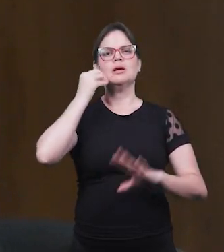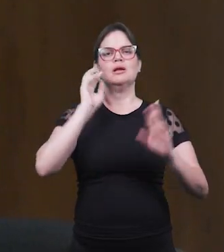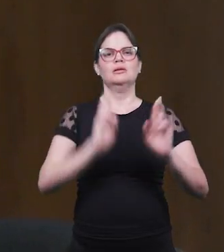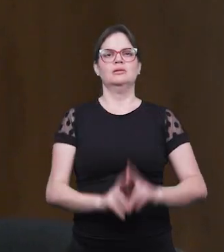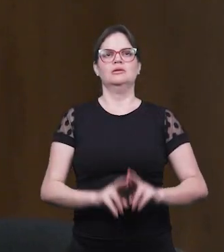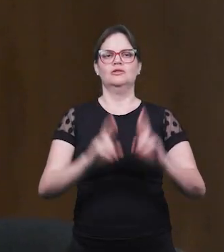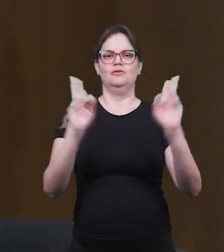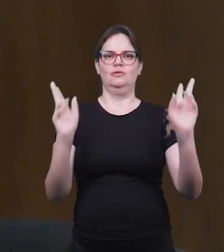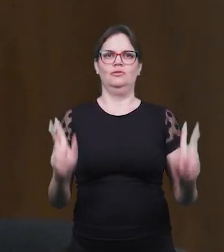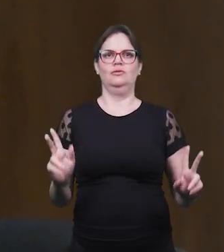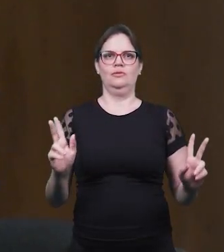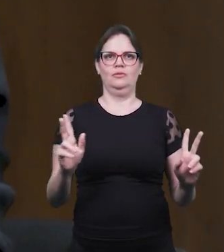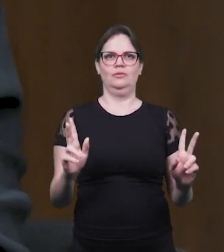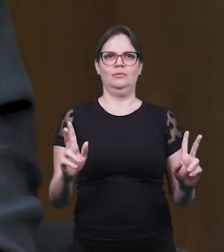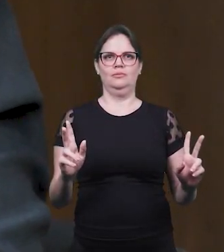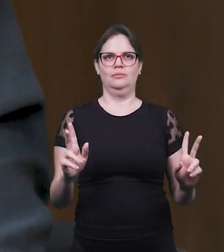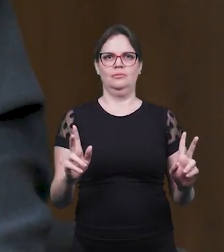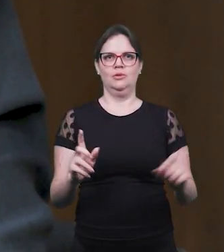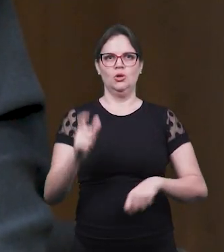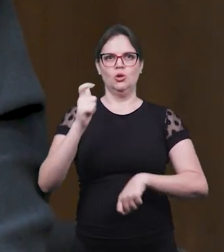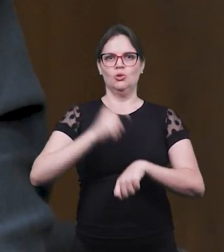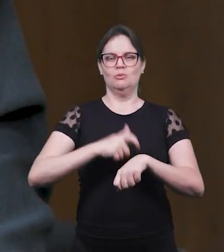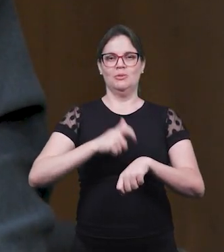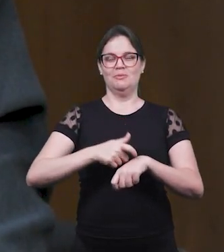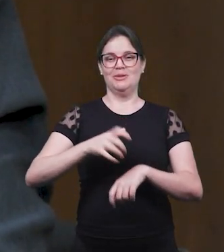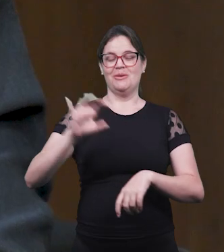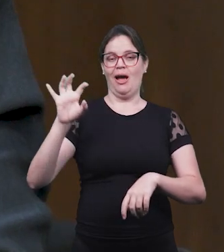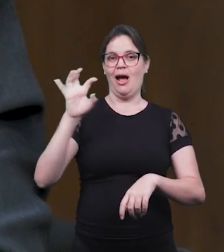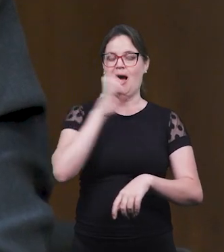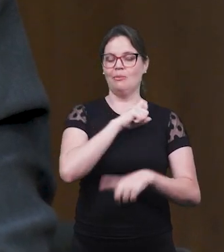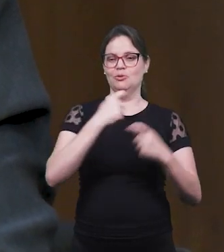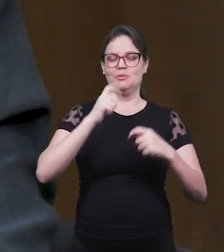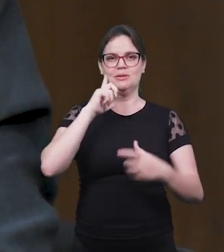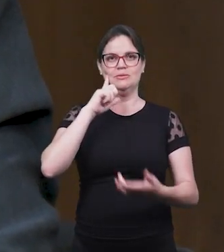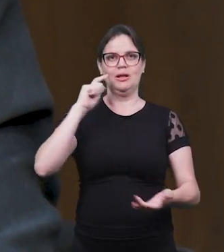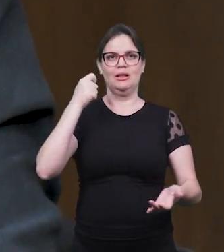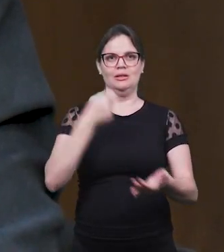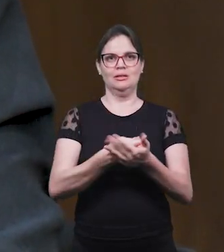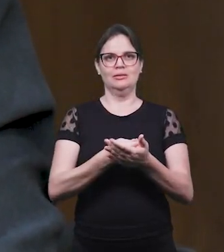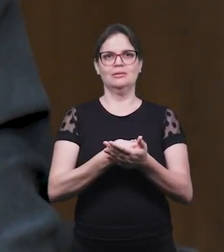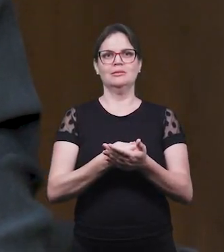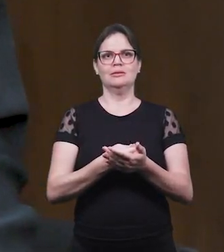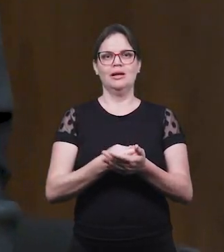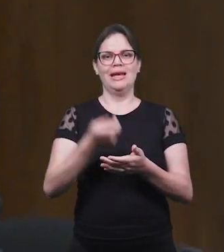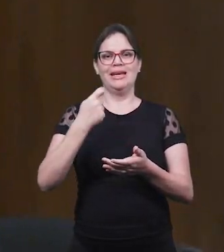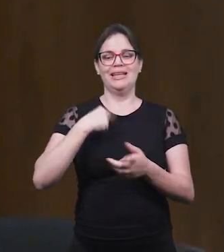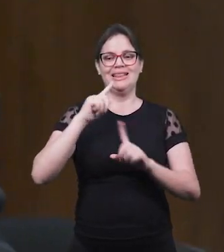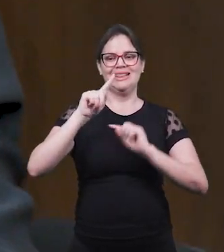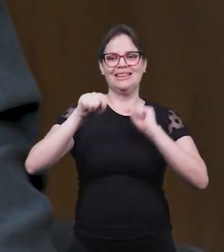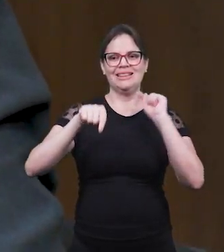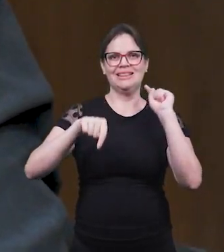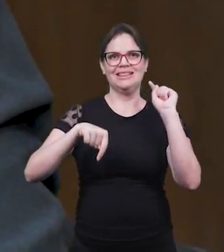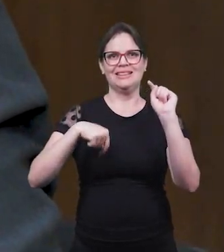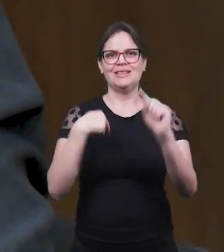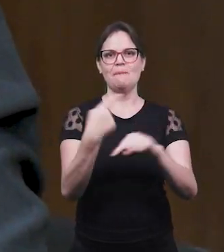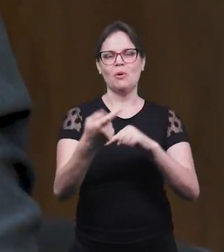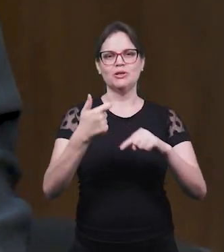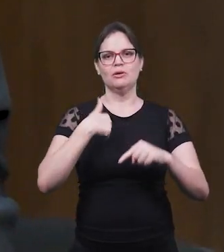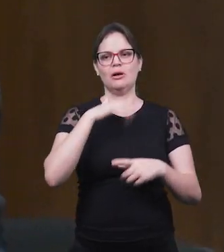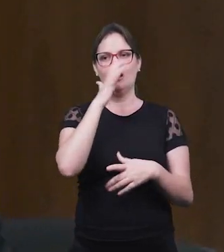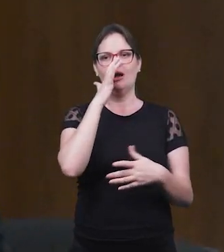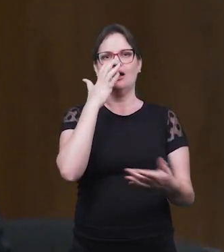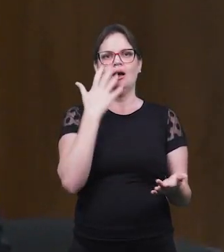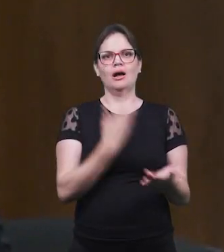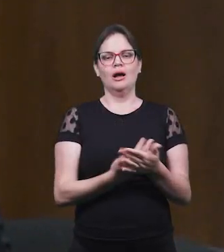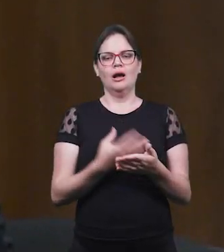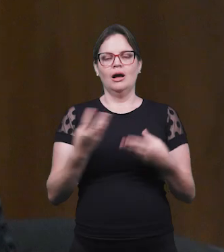um momento rápido onde eu teria que tomar uma decisão e que eu me maravilharia de por onde isso